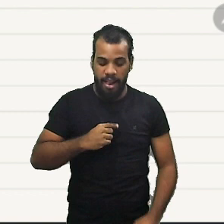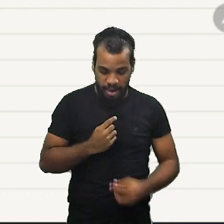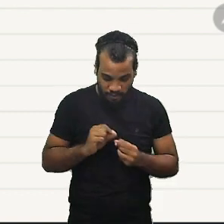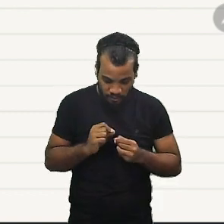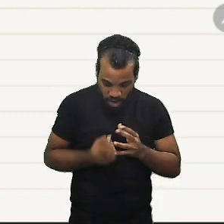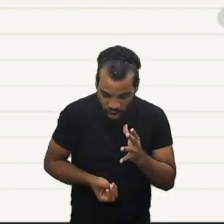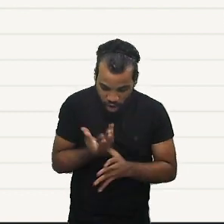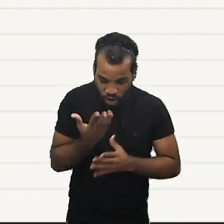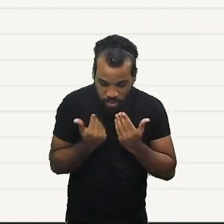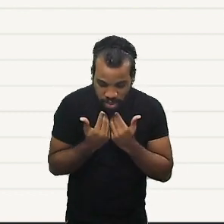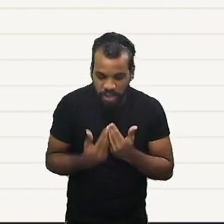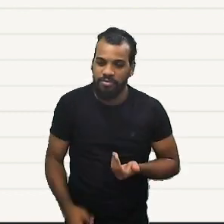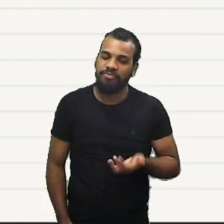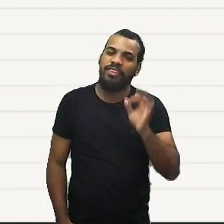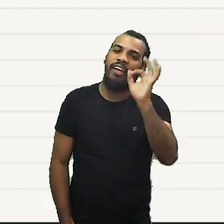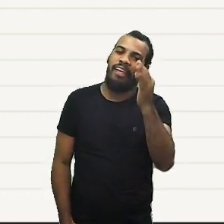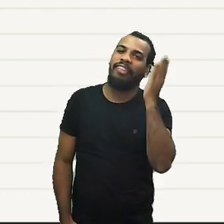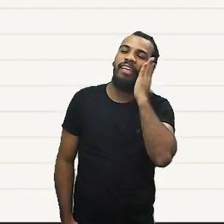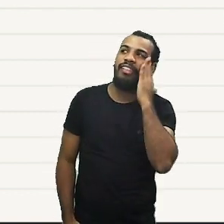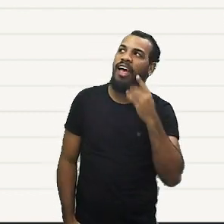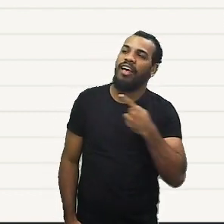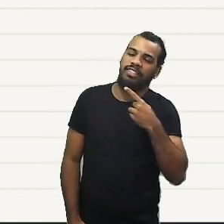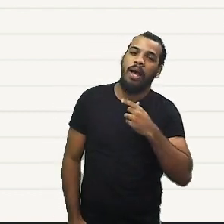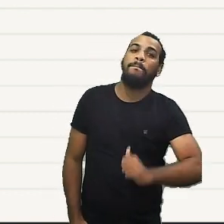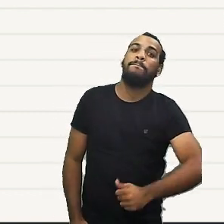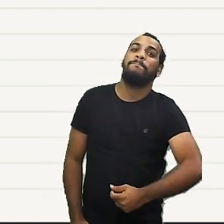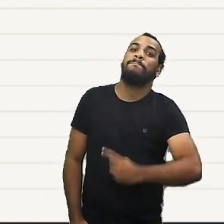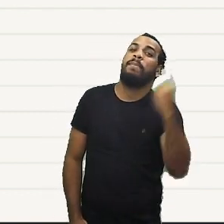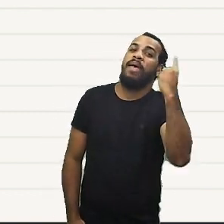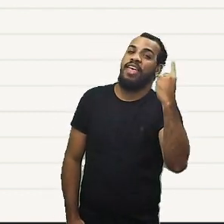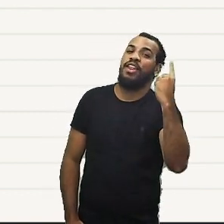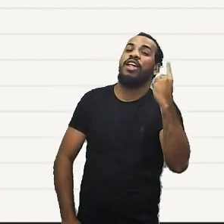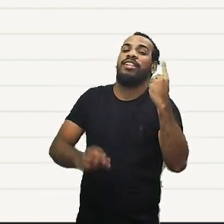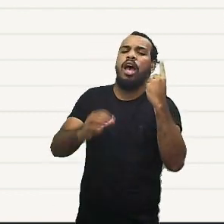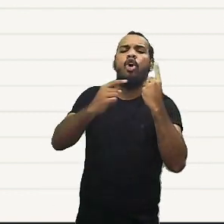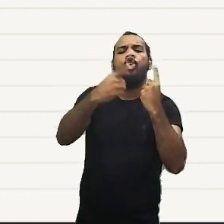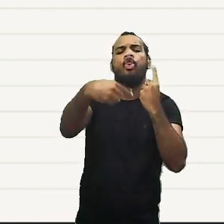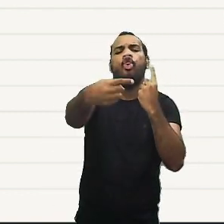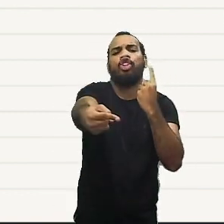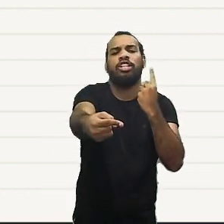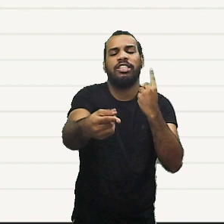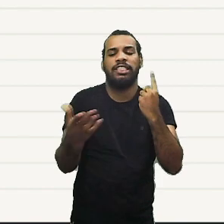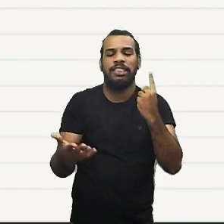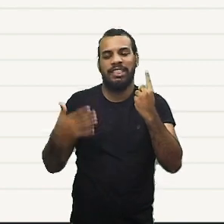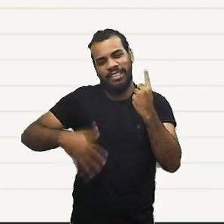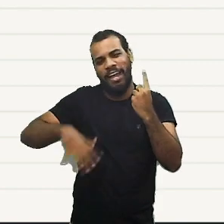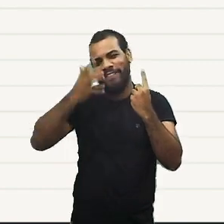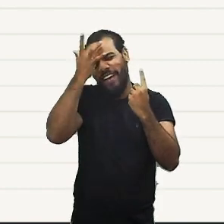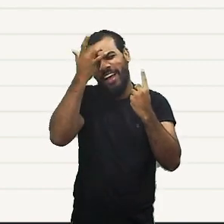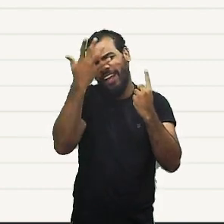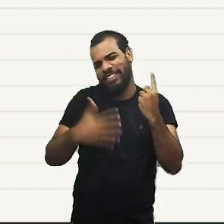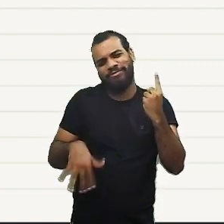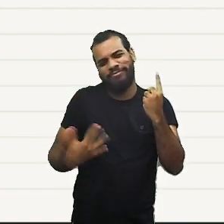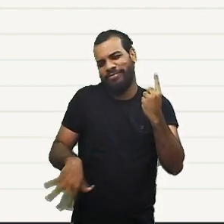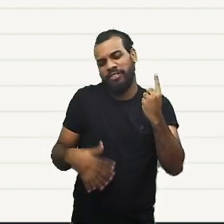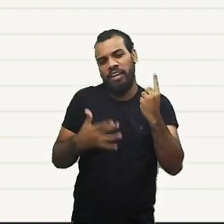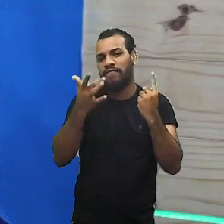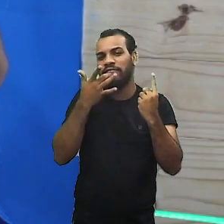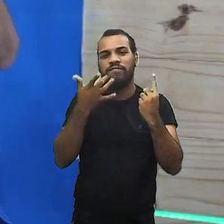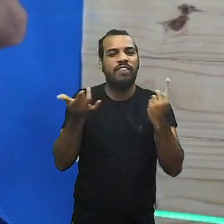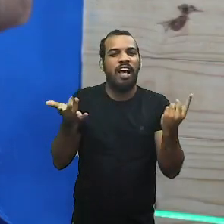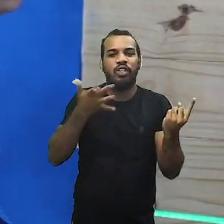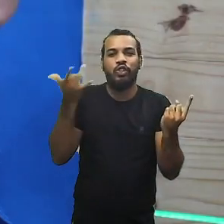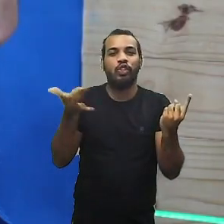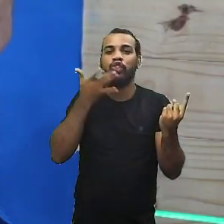você vai dizer, tá, esses eram os primeiros, era. E os outros? Agora, os outros são mais fáceis. Porque os outros, eles